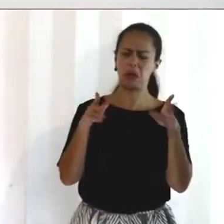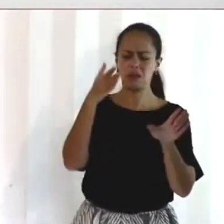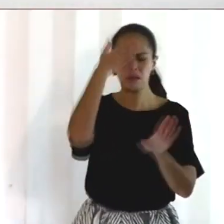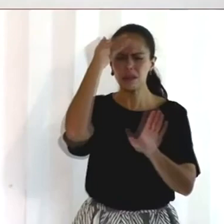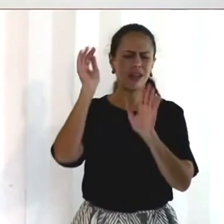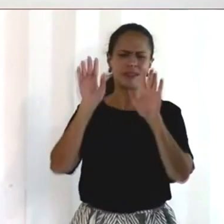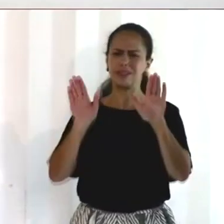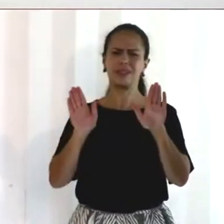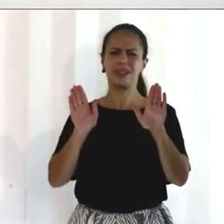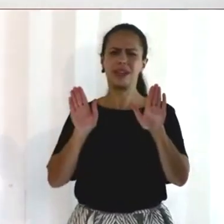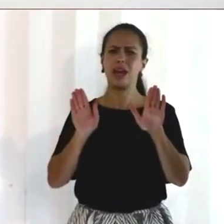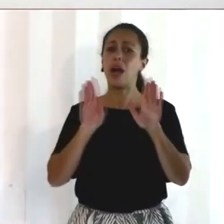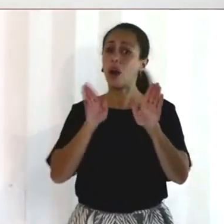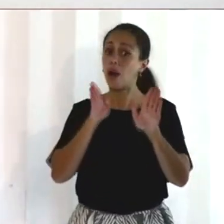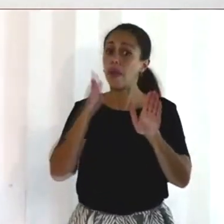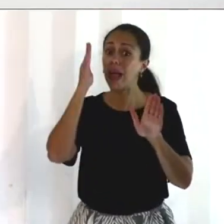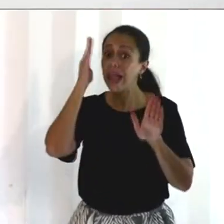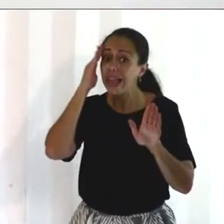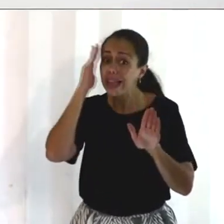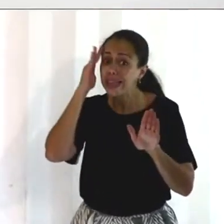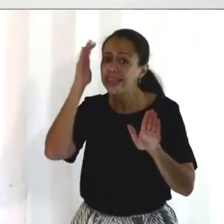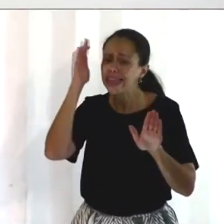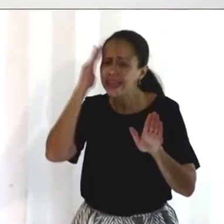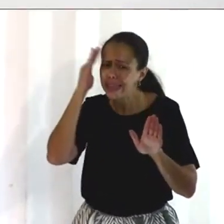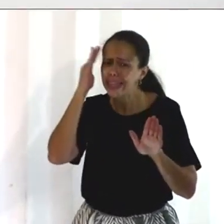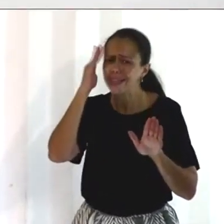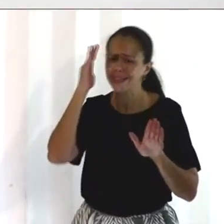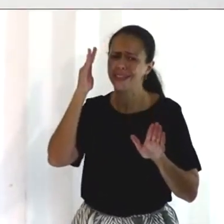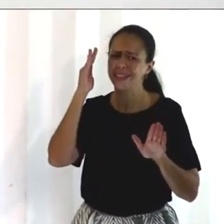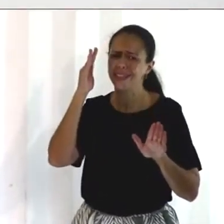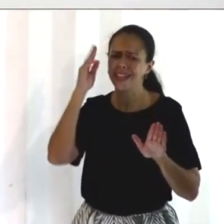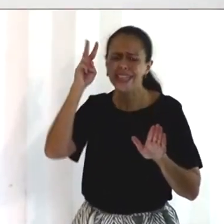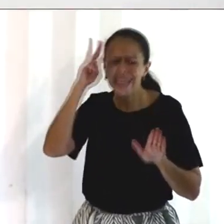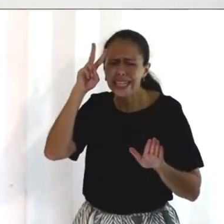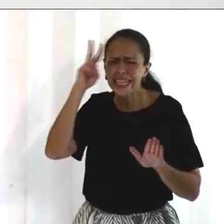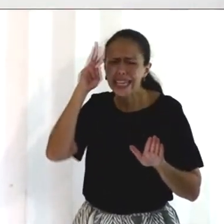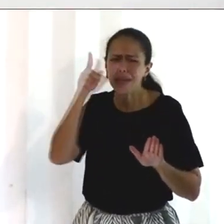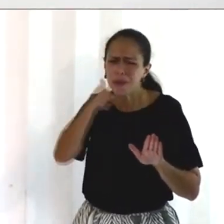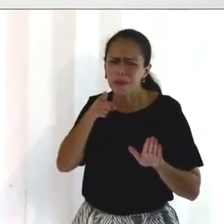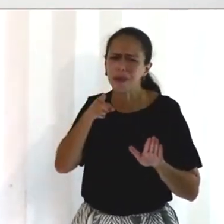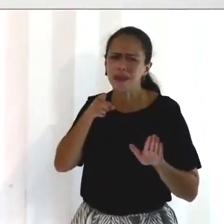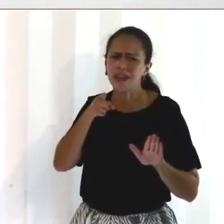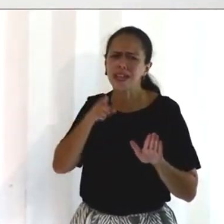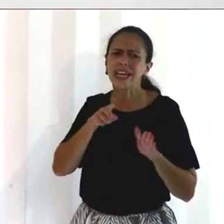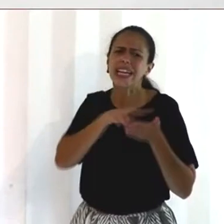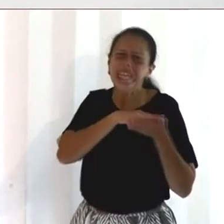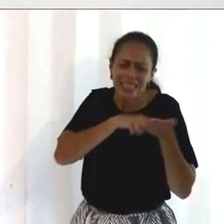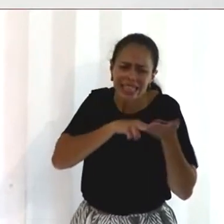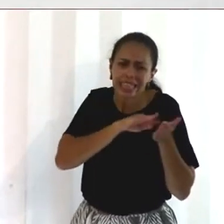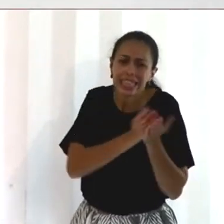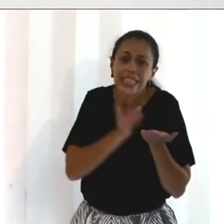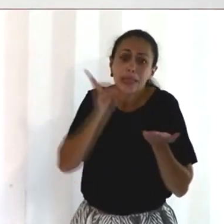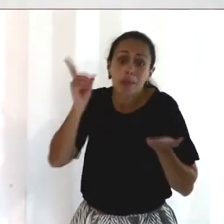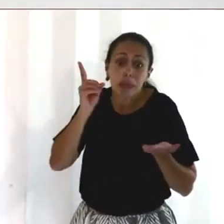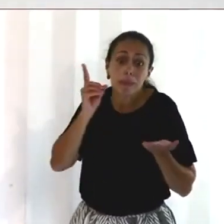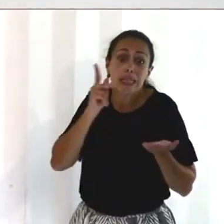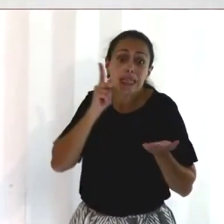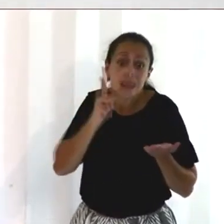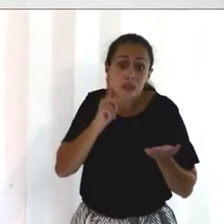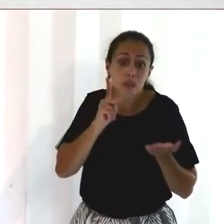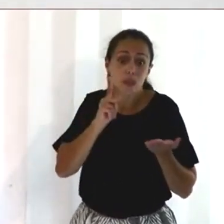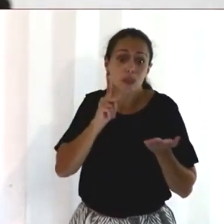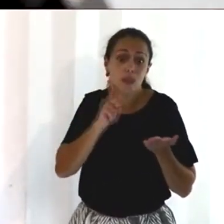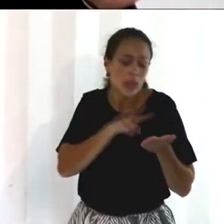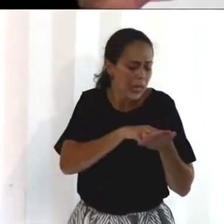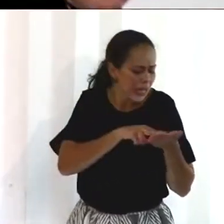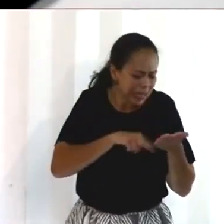esquecer de tudo, mas não esqueçam. Passou um pastor por aqui que insistiu com você, leia a Bíblia. Você